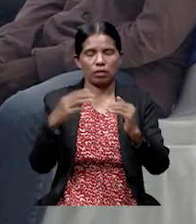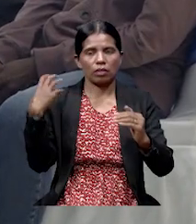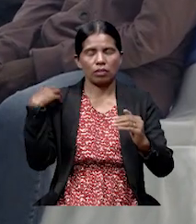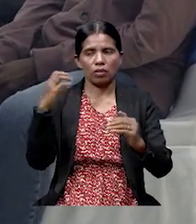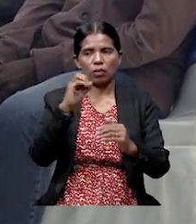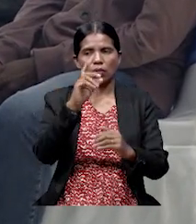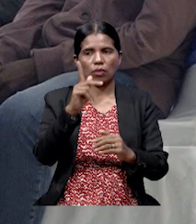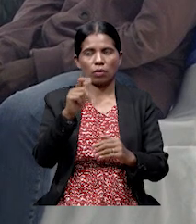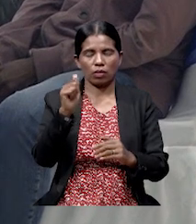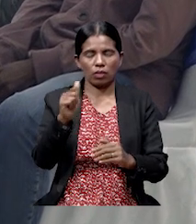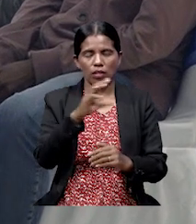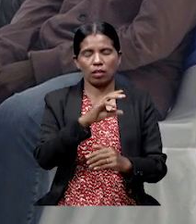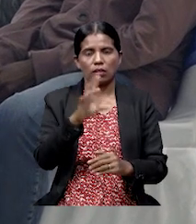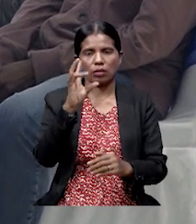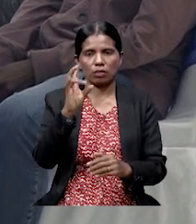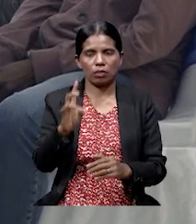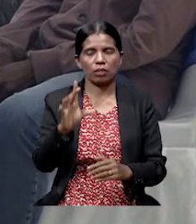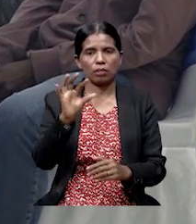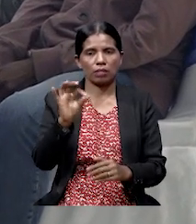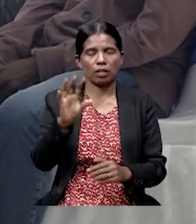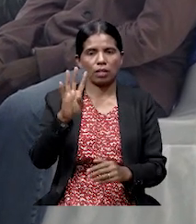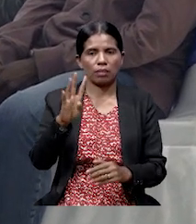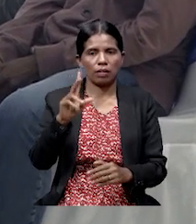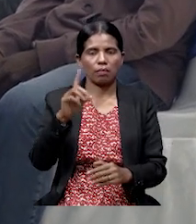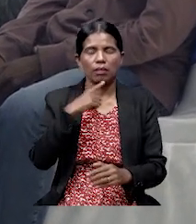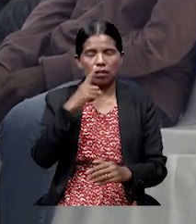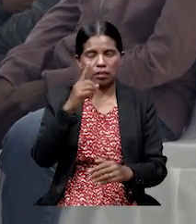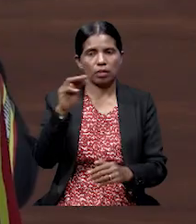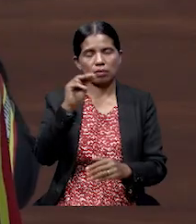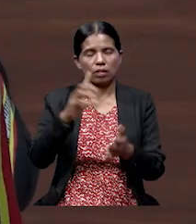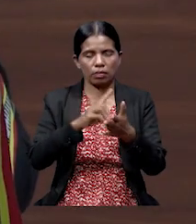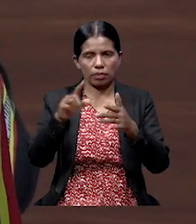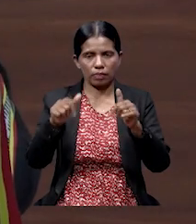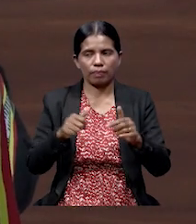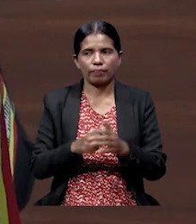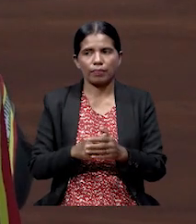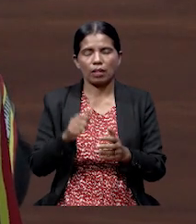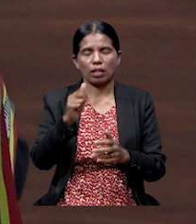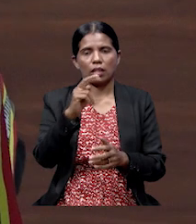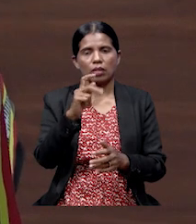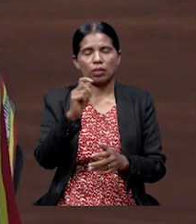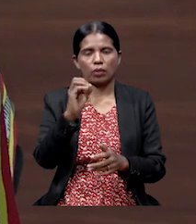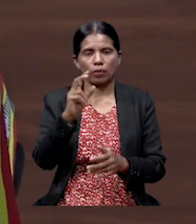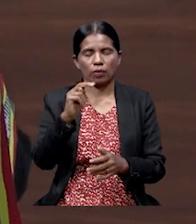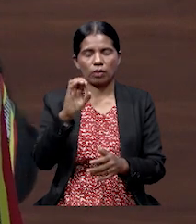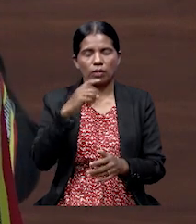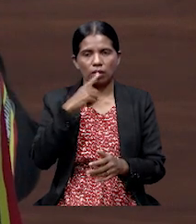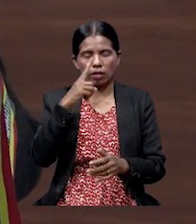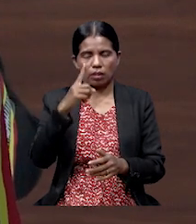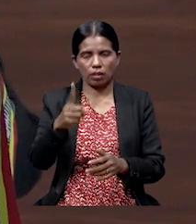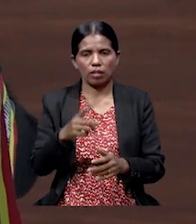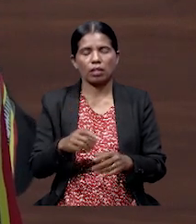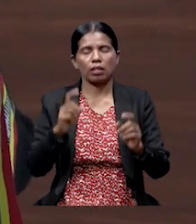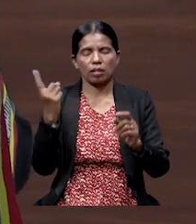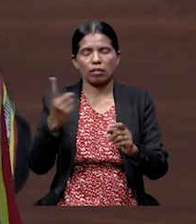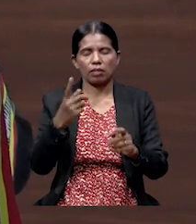Rural, 2984 Surique Mas Dili, segunda semana nem. António Victor Hateten, durante o setor privado balun sempre